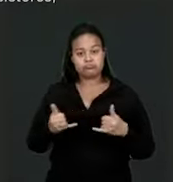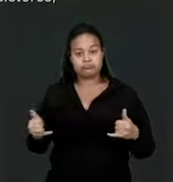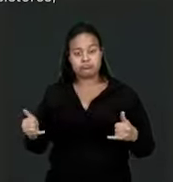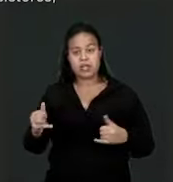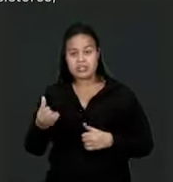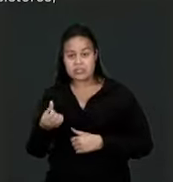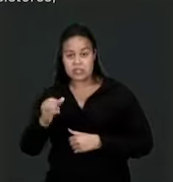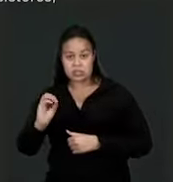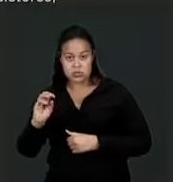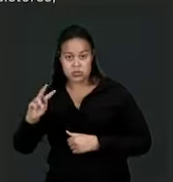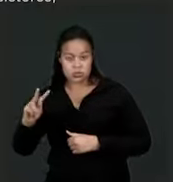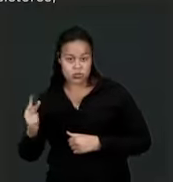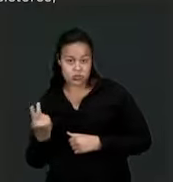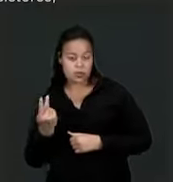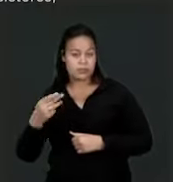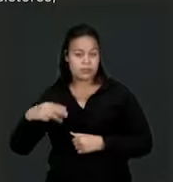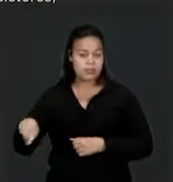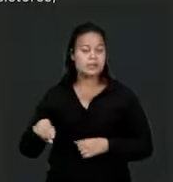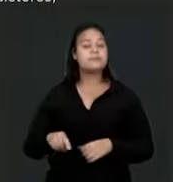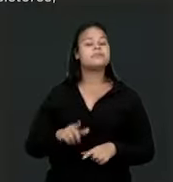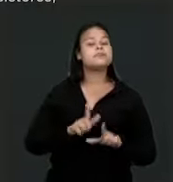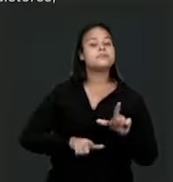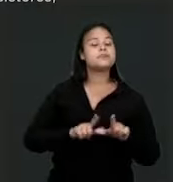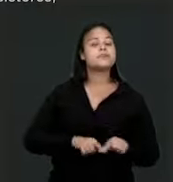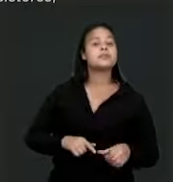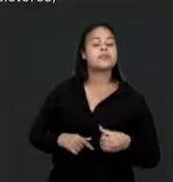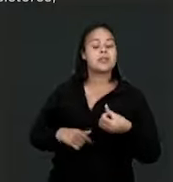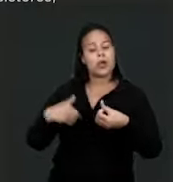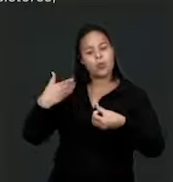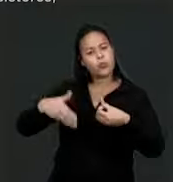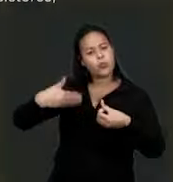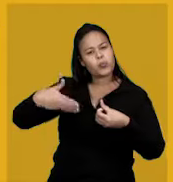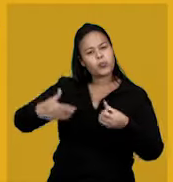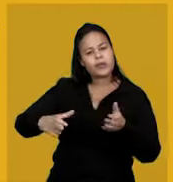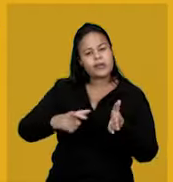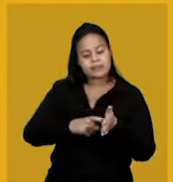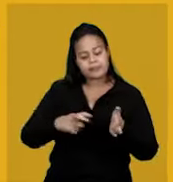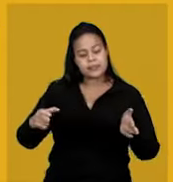ohms. E letra C, a potência desenvolvida pela bateria.